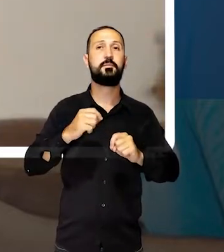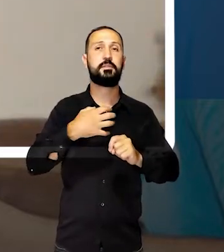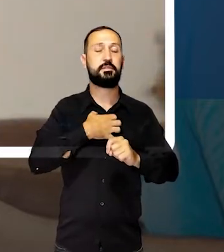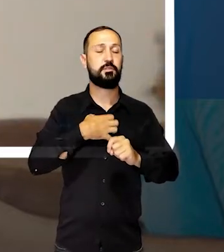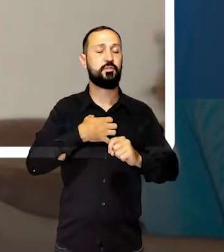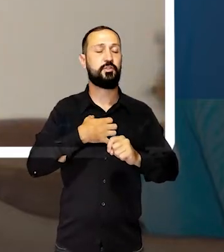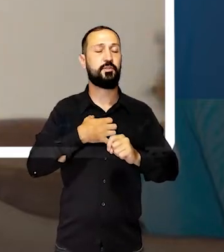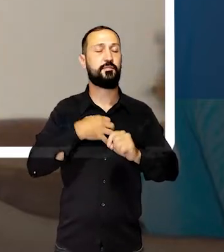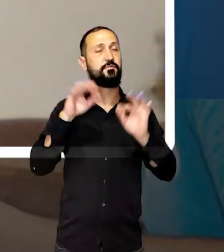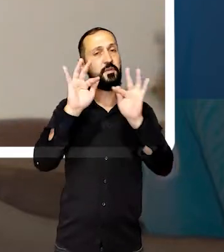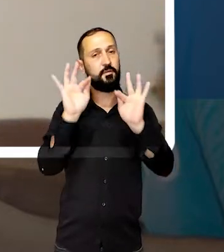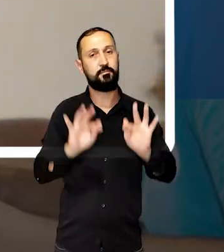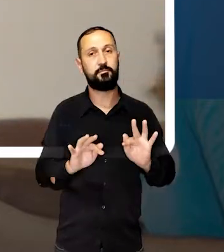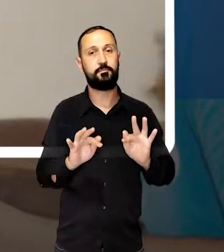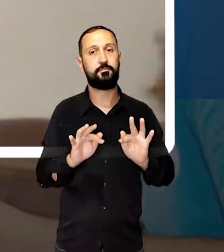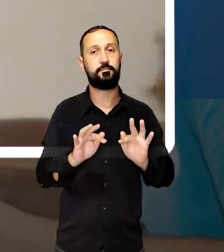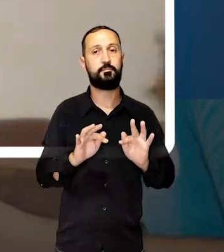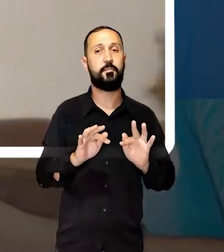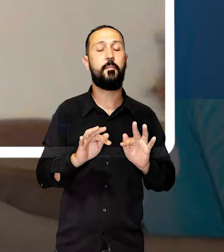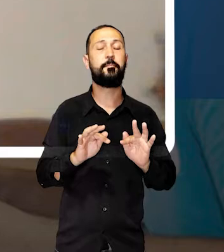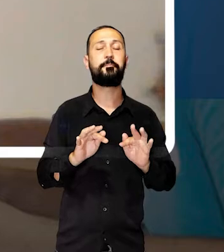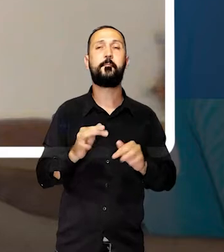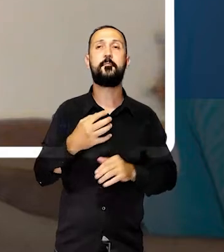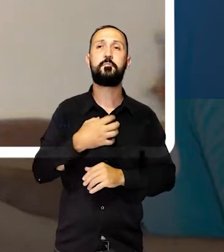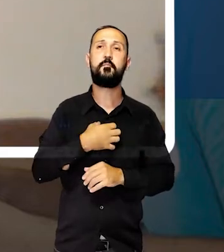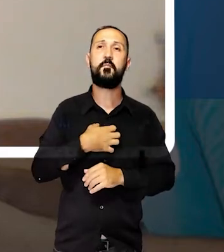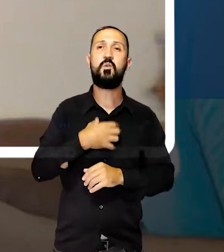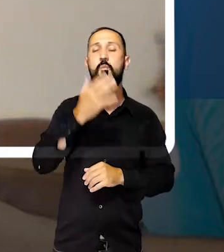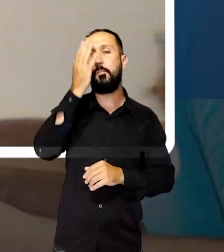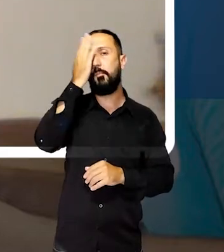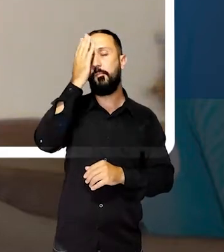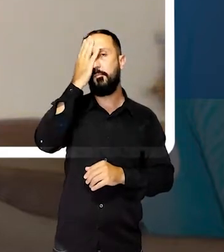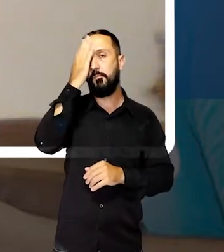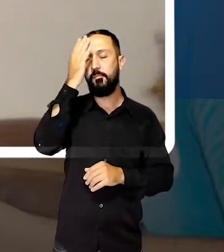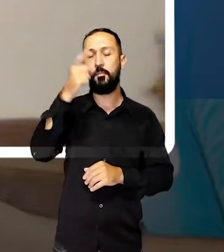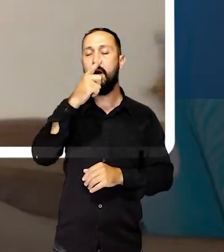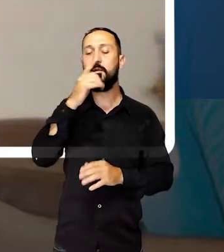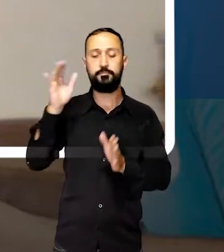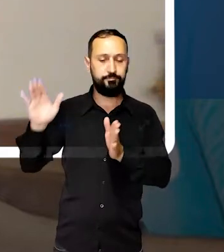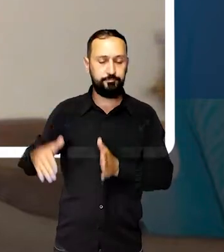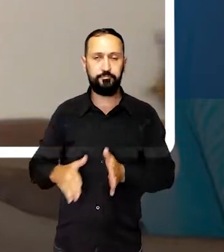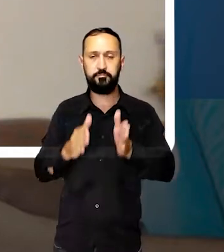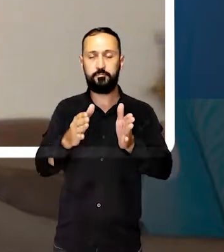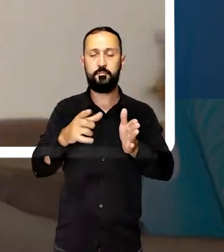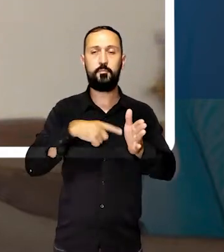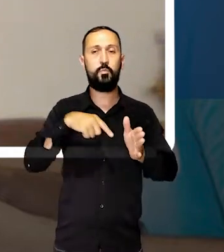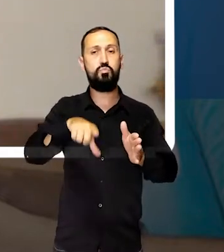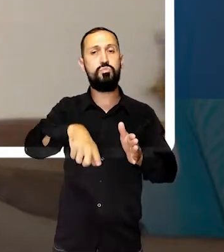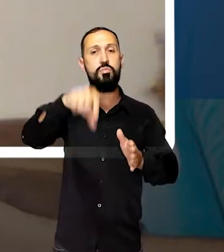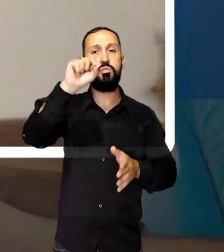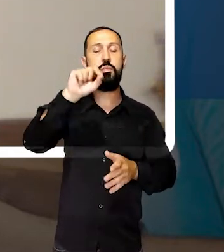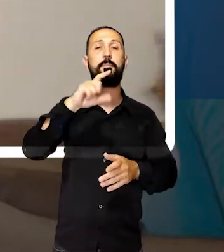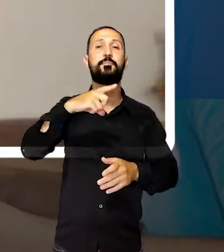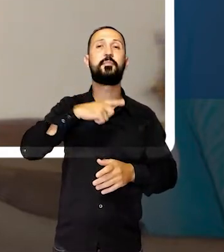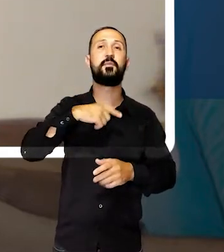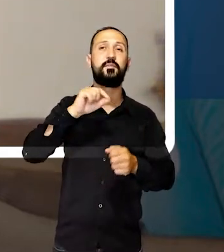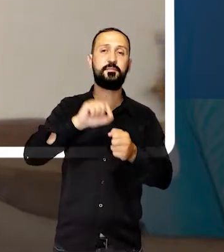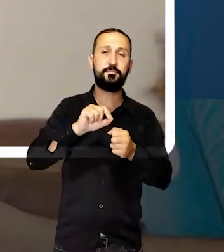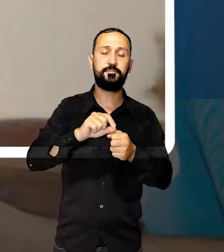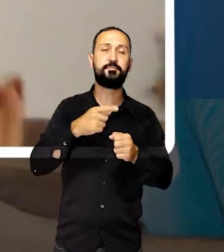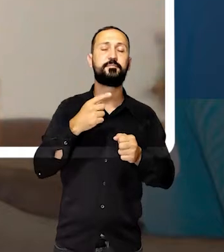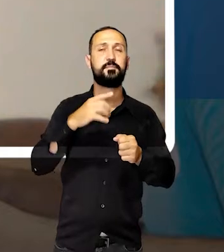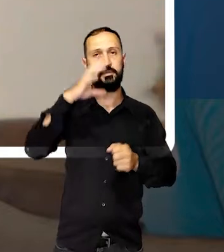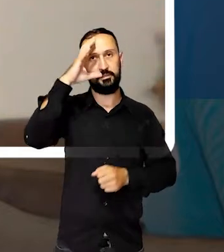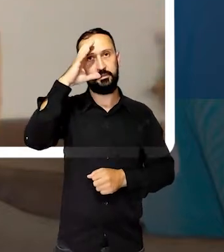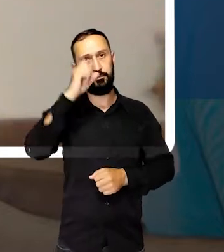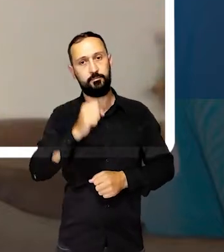tornar feliz, de me deixar ciente de que aquele caminho que eu tomei, que eu fiz